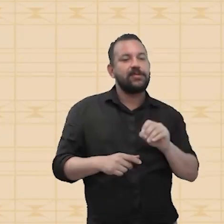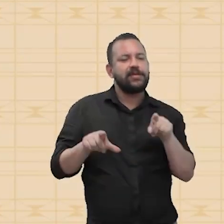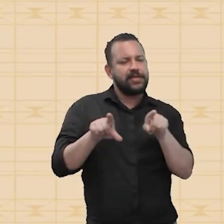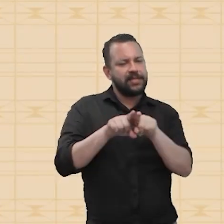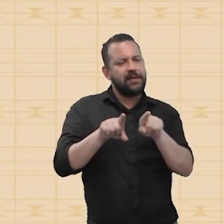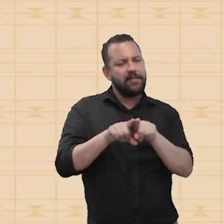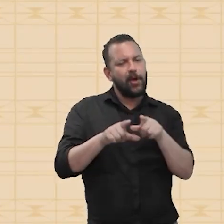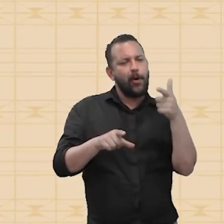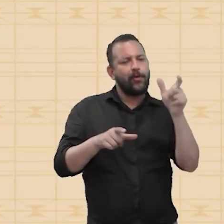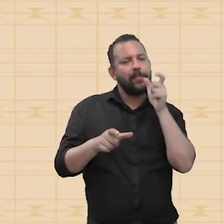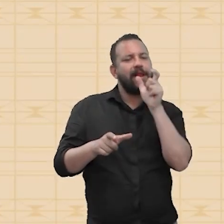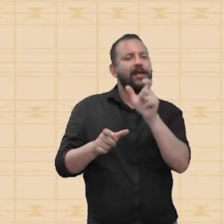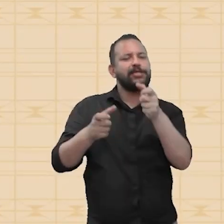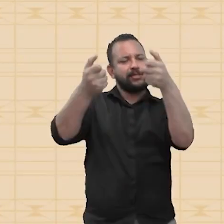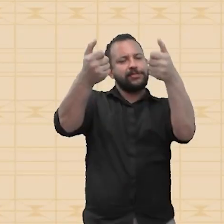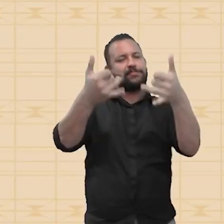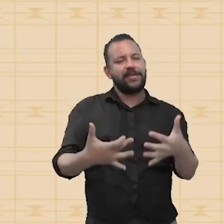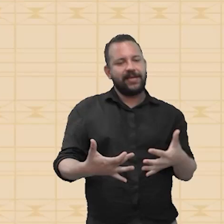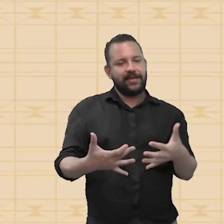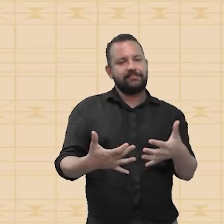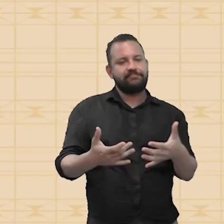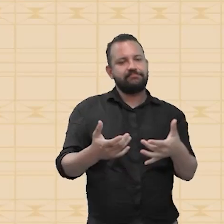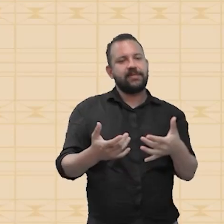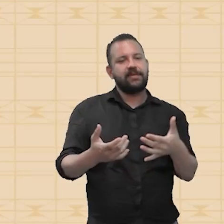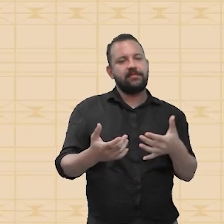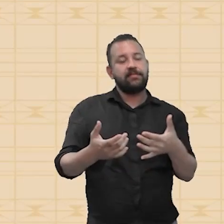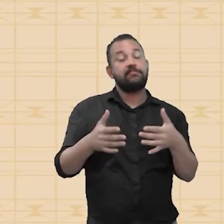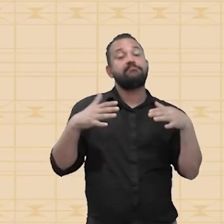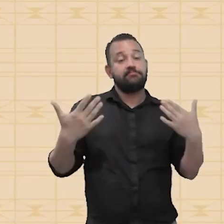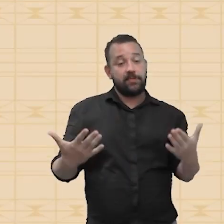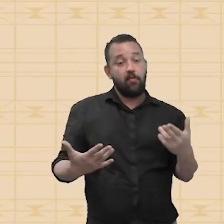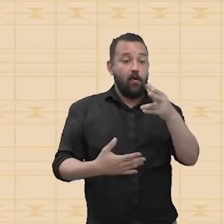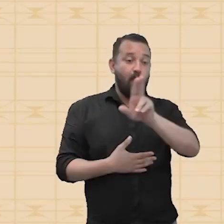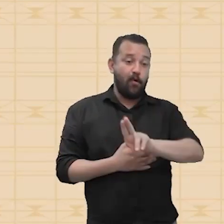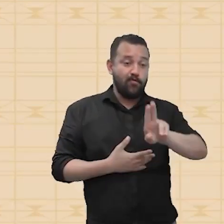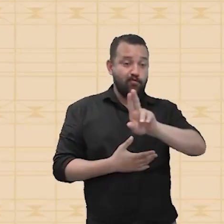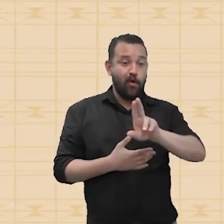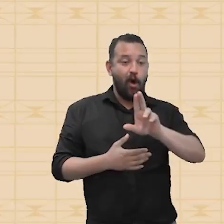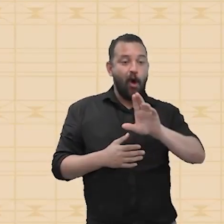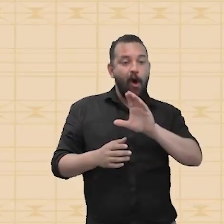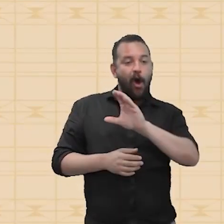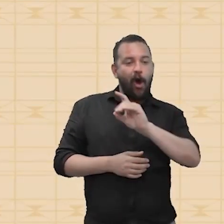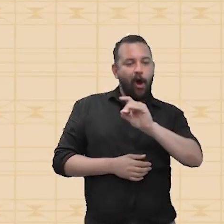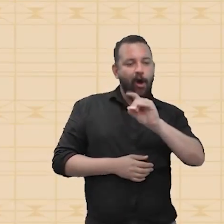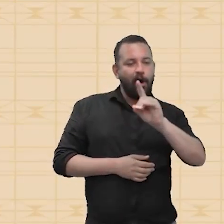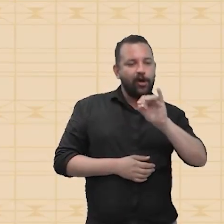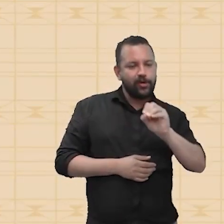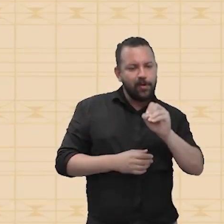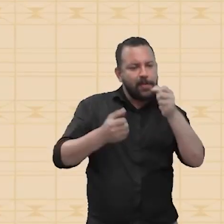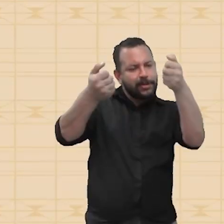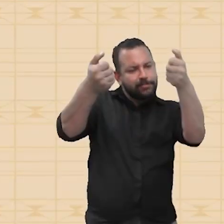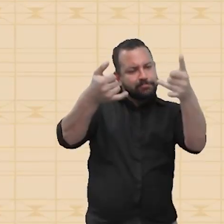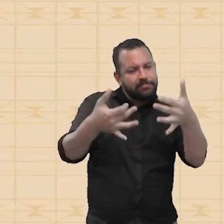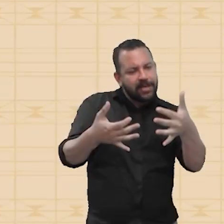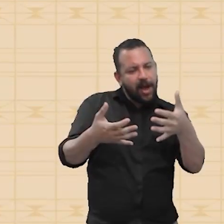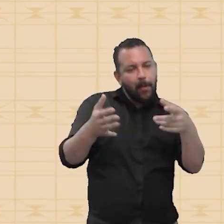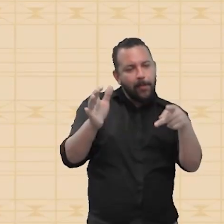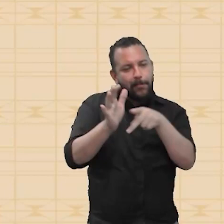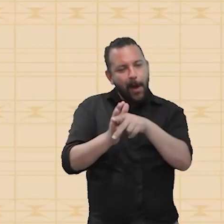que explicam o que é o hiato. Então, eu uso o código para explicar o próprio o quê?